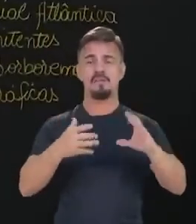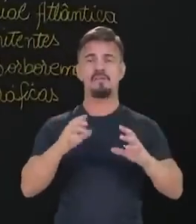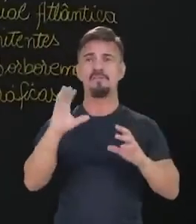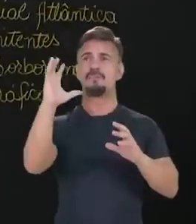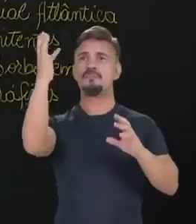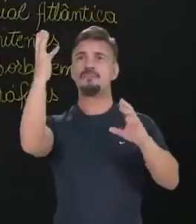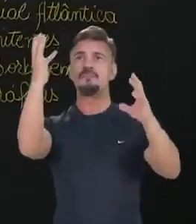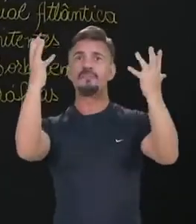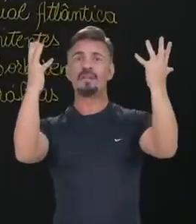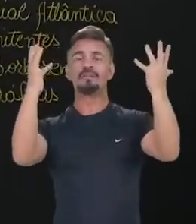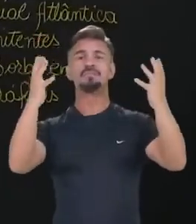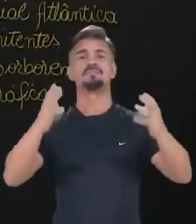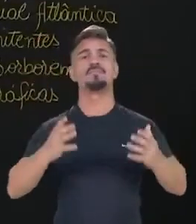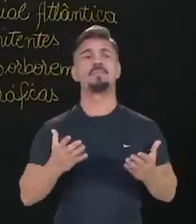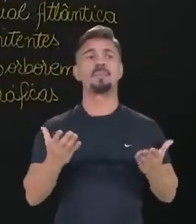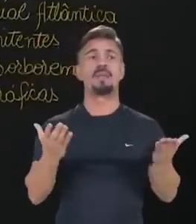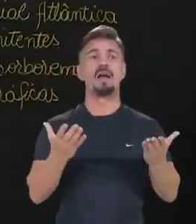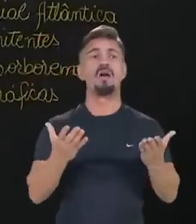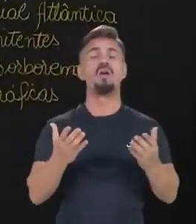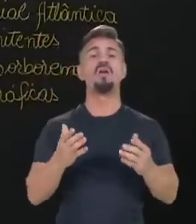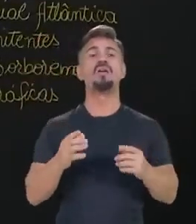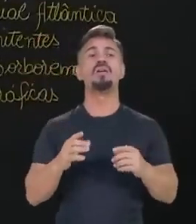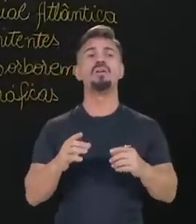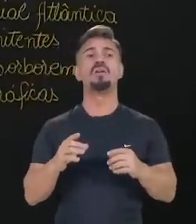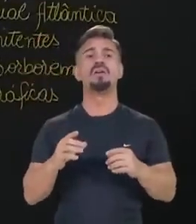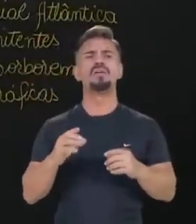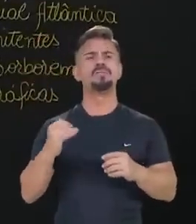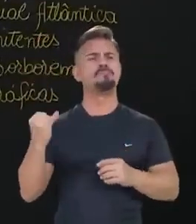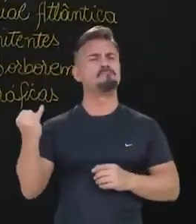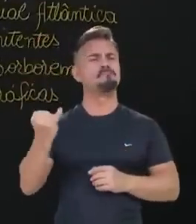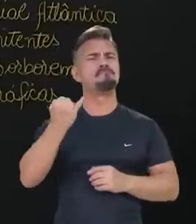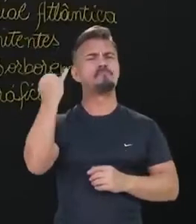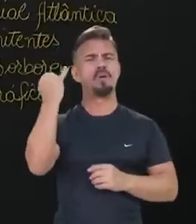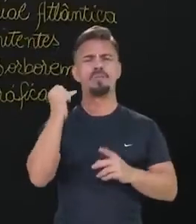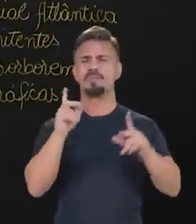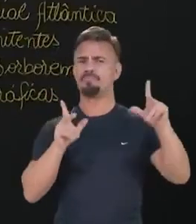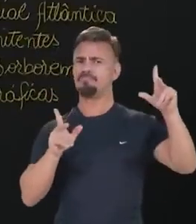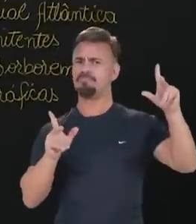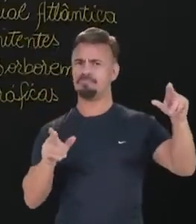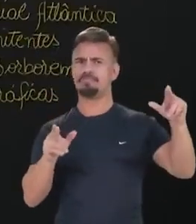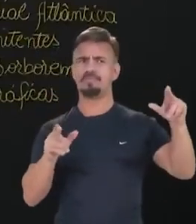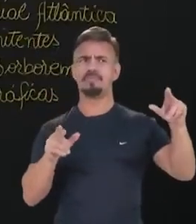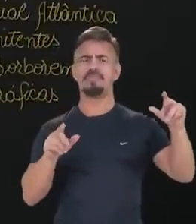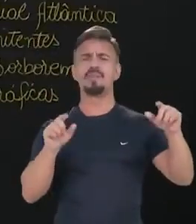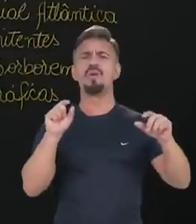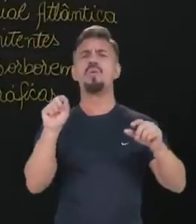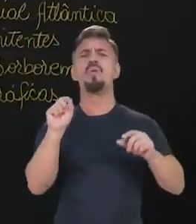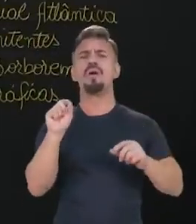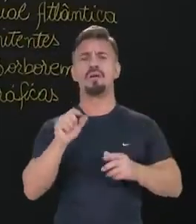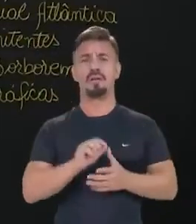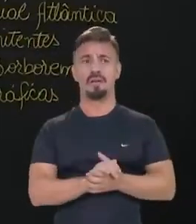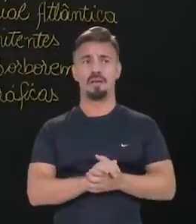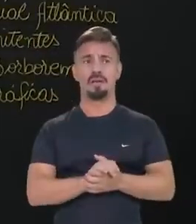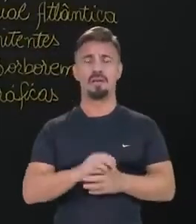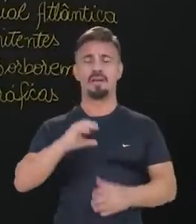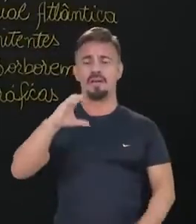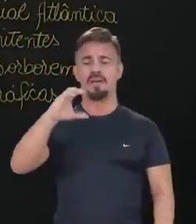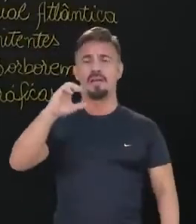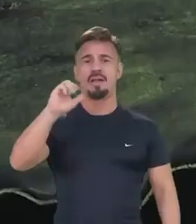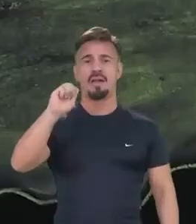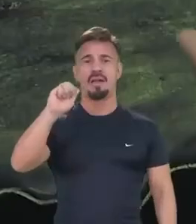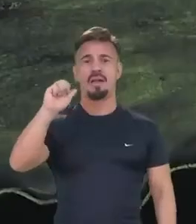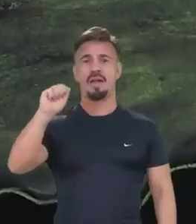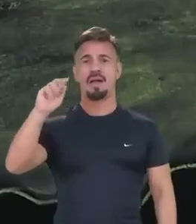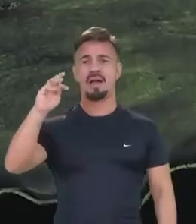domínio. Agora, nós temos esse aqui, que ele é tão importante quanto esse. Esse aqui vamos chamar de